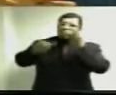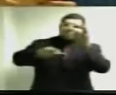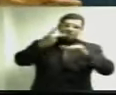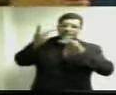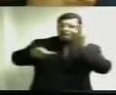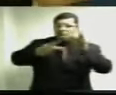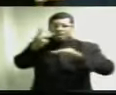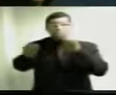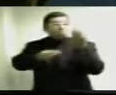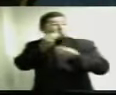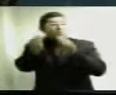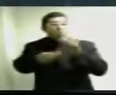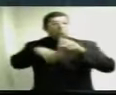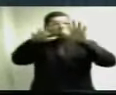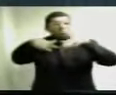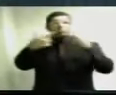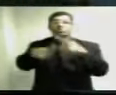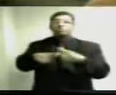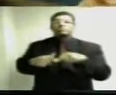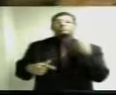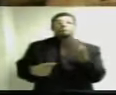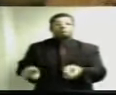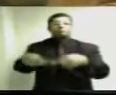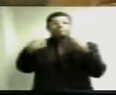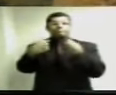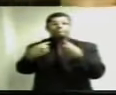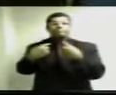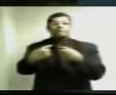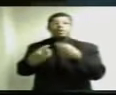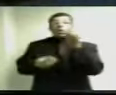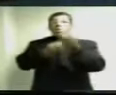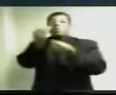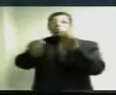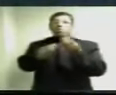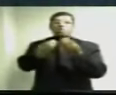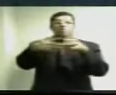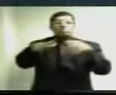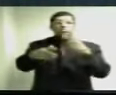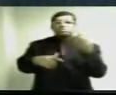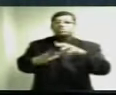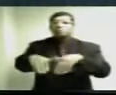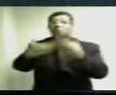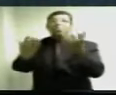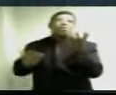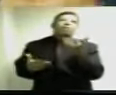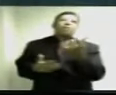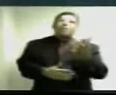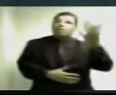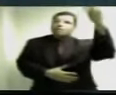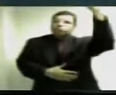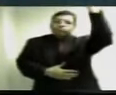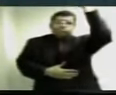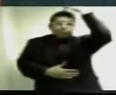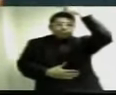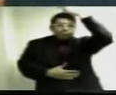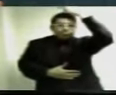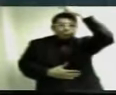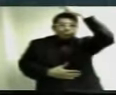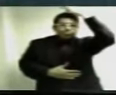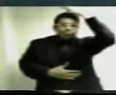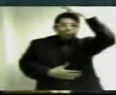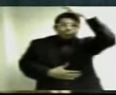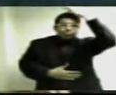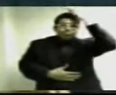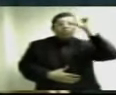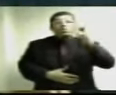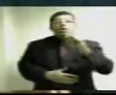disso como se o protesto não fosse contra nós. Como se o protesto fosse contra algo abstrato. O